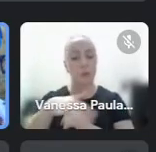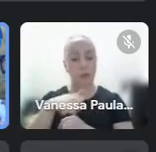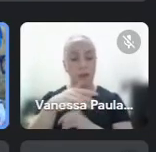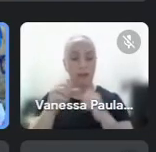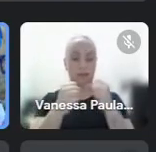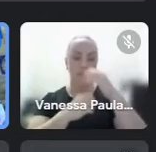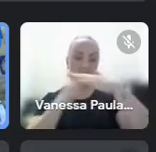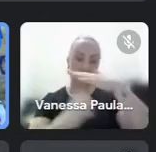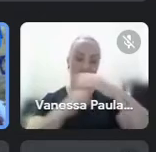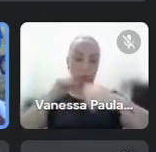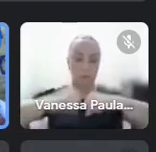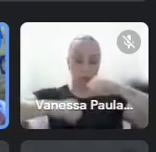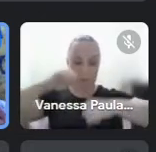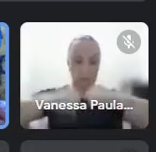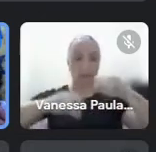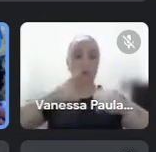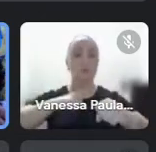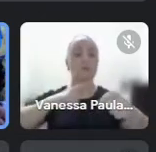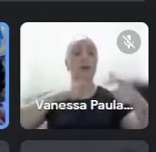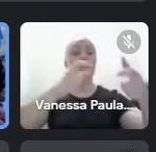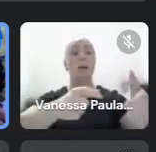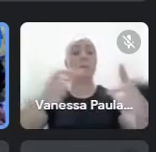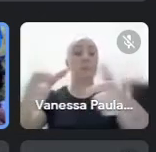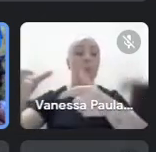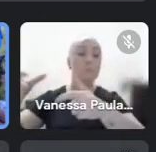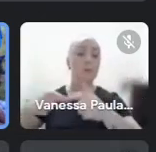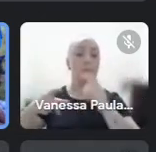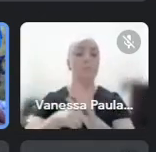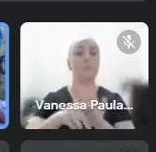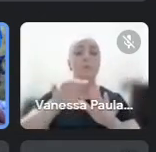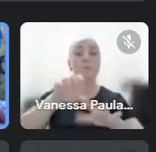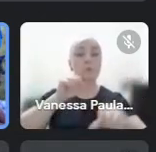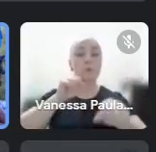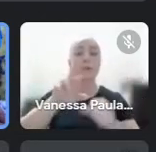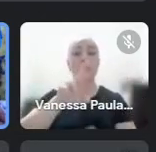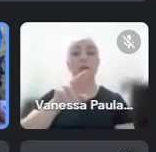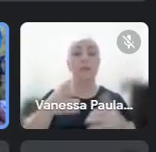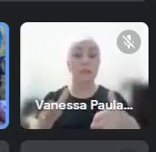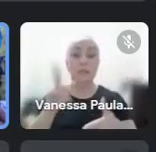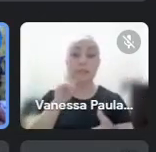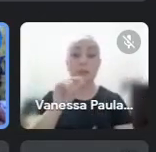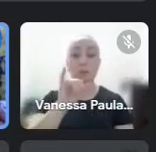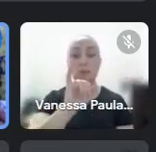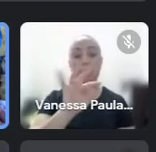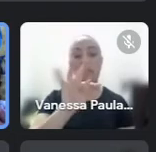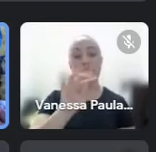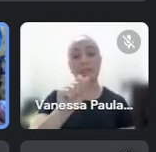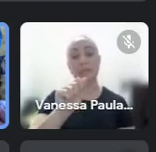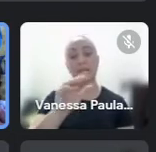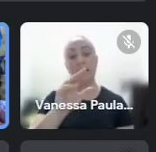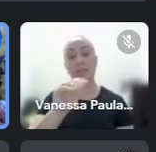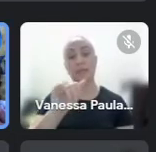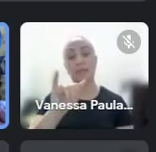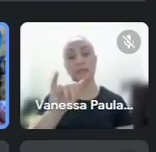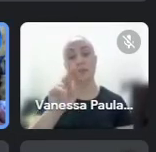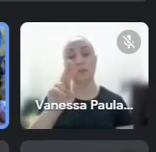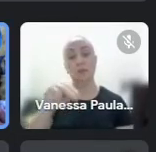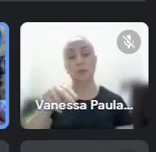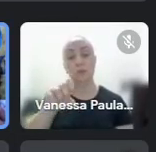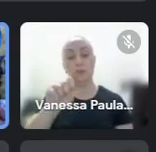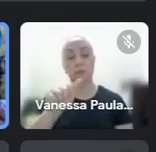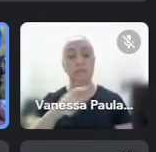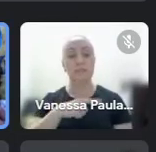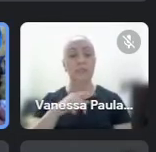Aqui nós temos os pontos de coleta do Rio Itacaiunas. Olha, aqui no mapa à esquerda, eu tenho o que nós chamamos de